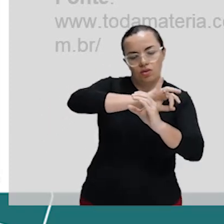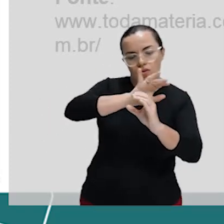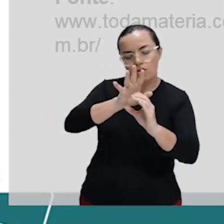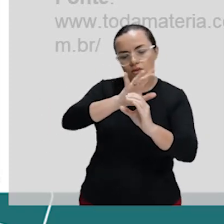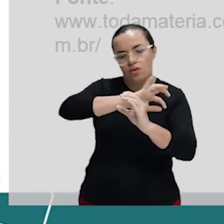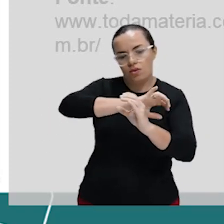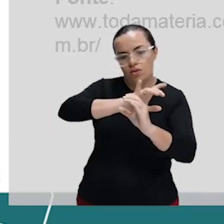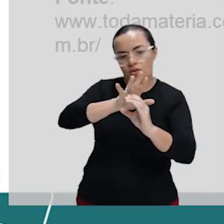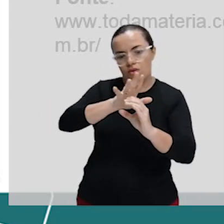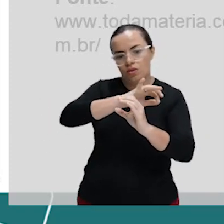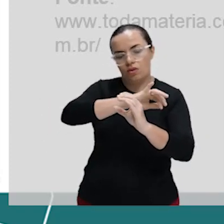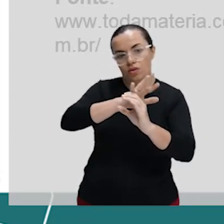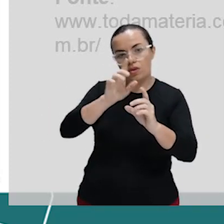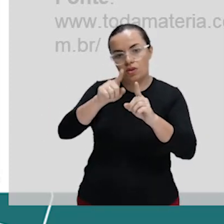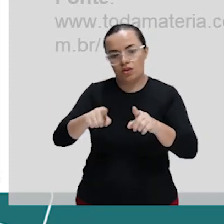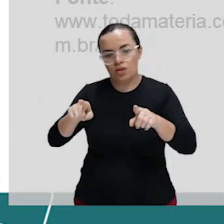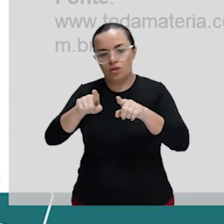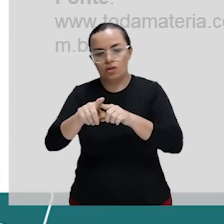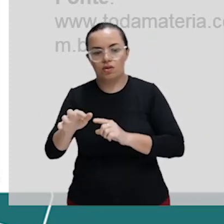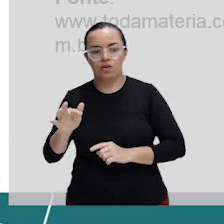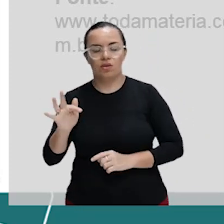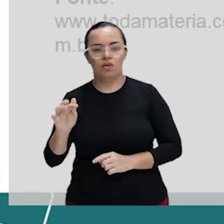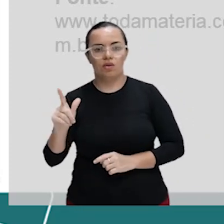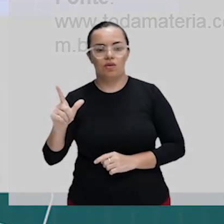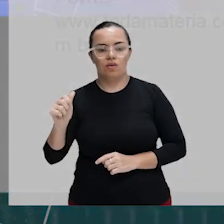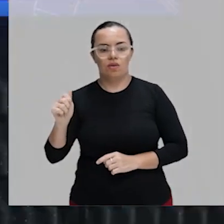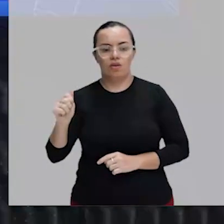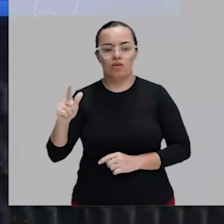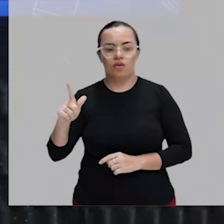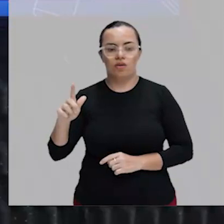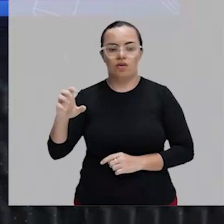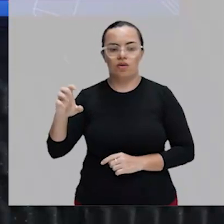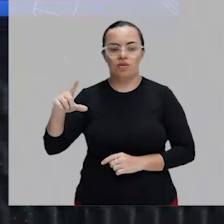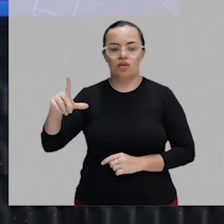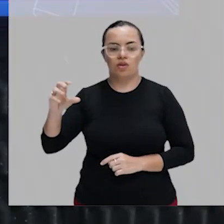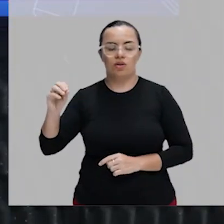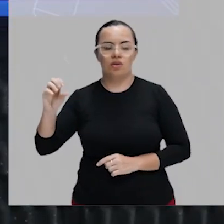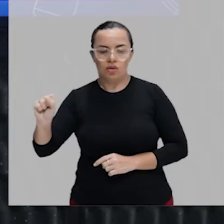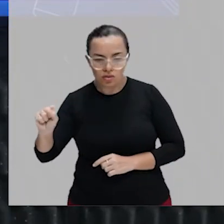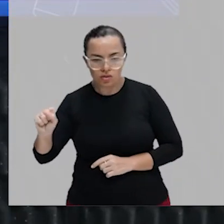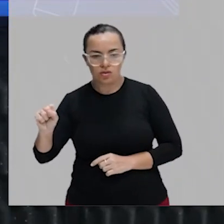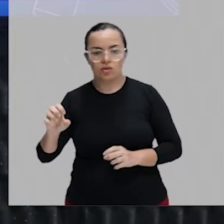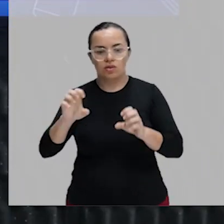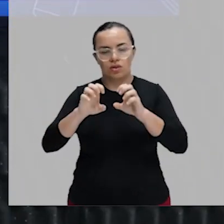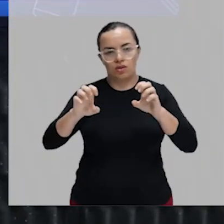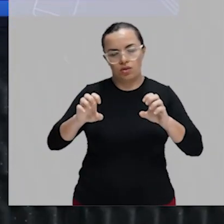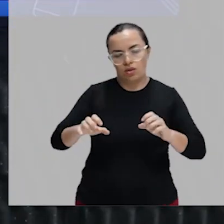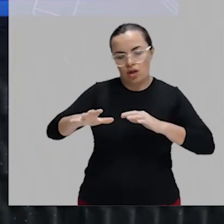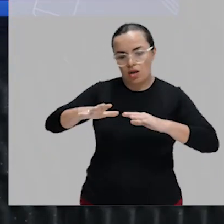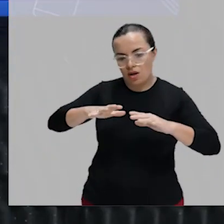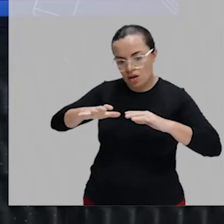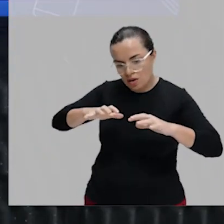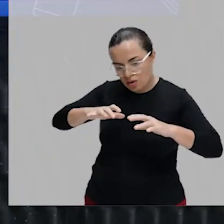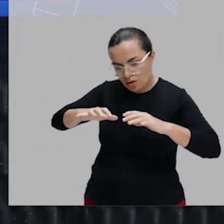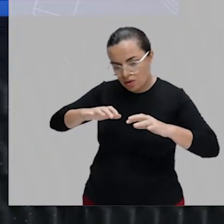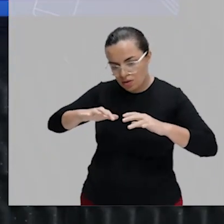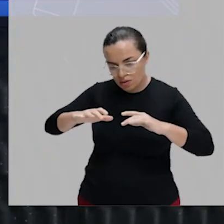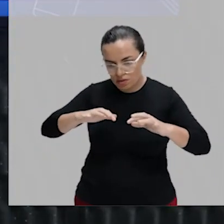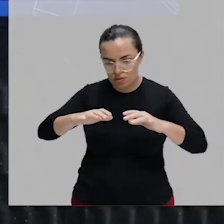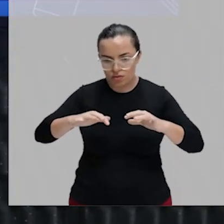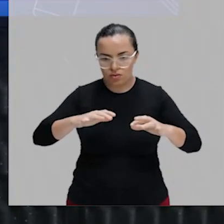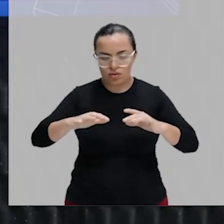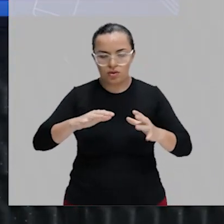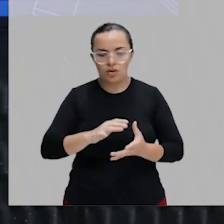promover movimentação. Tanto o cílio quanto o flagelo são feitos da mesma estrutura química. Elas são feitas